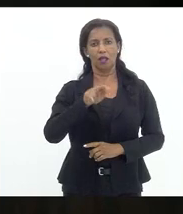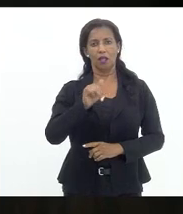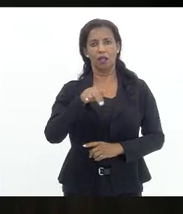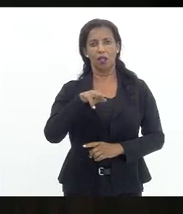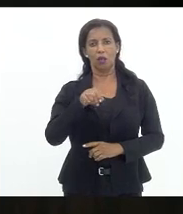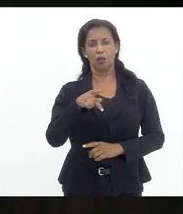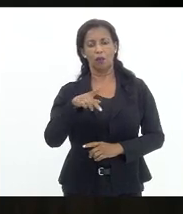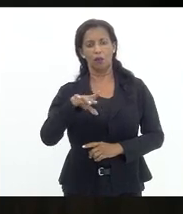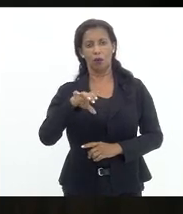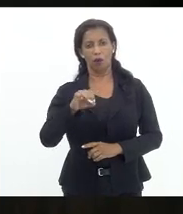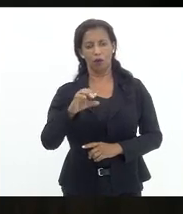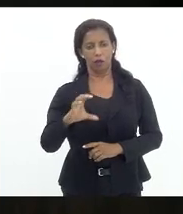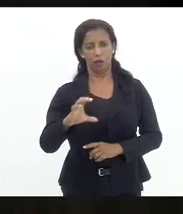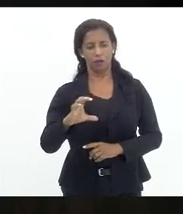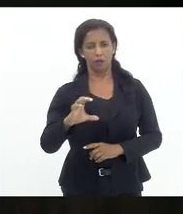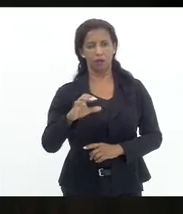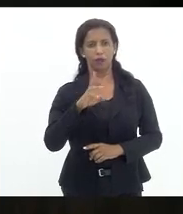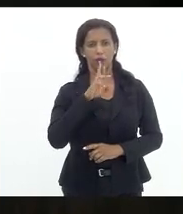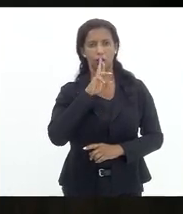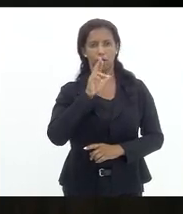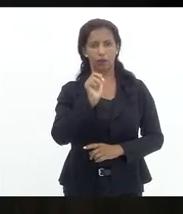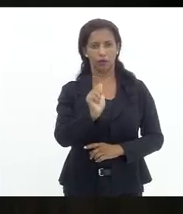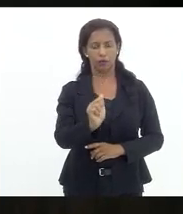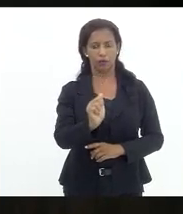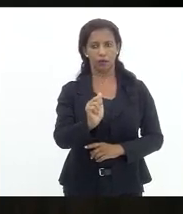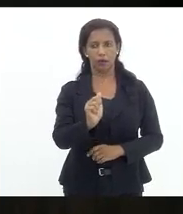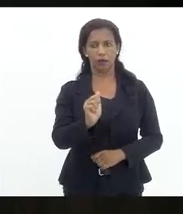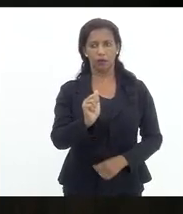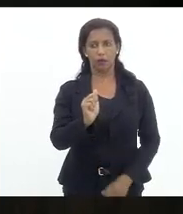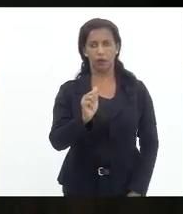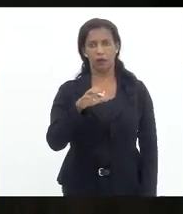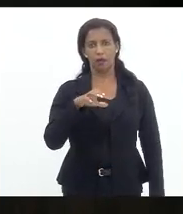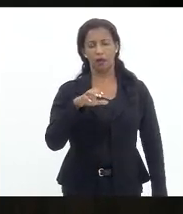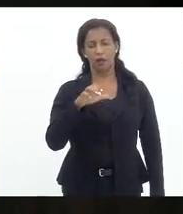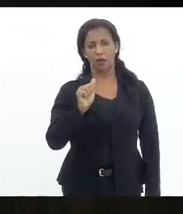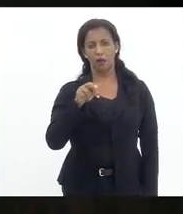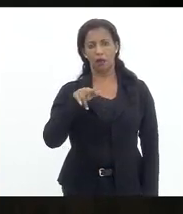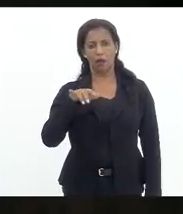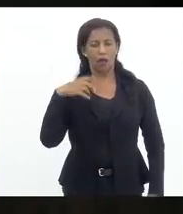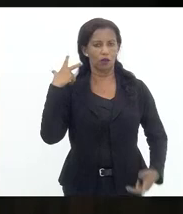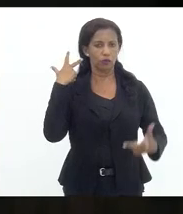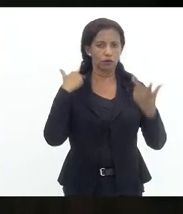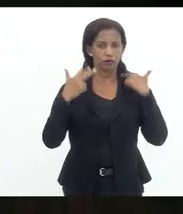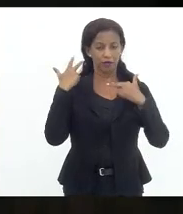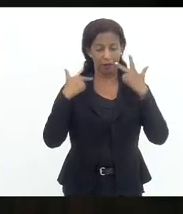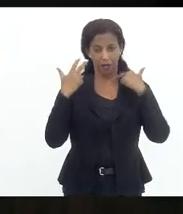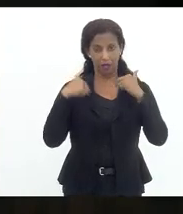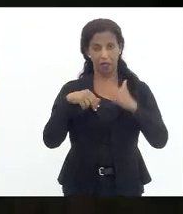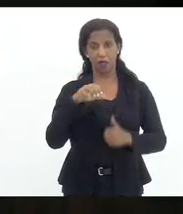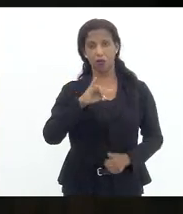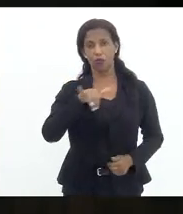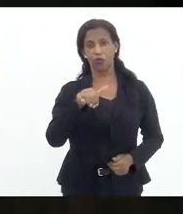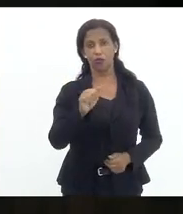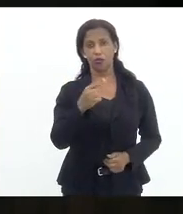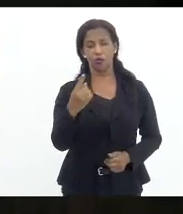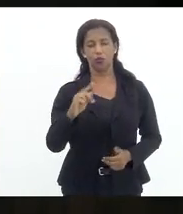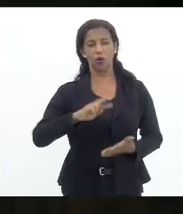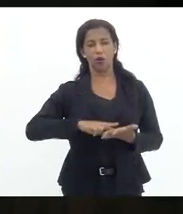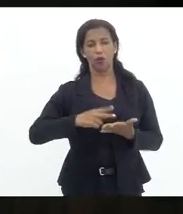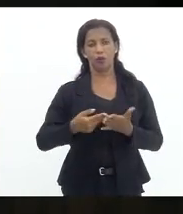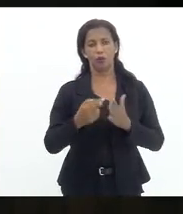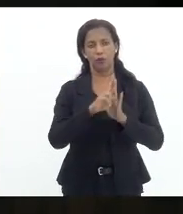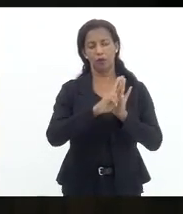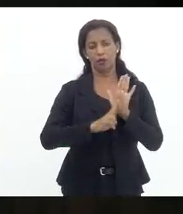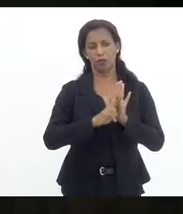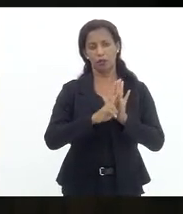deputados Alexandre Knoploch, Rodrigo Amorim, Carlos Caiado, Marcelo Cabeleireiro e João Peixoto, que altera a redação do artigo